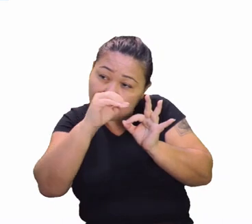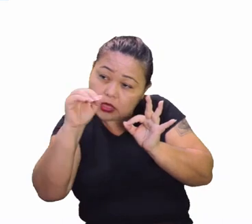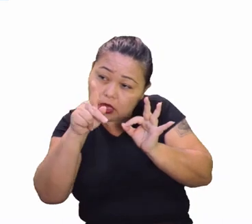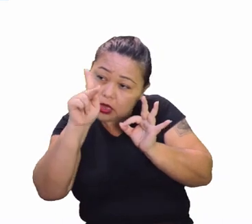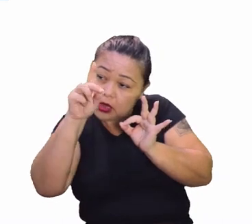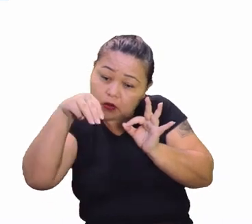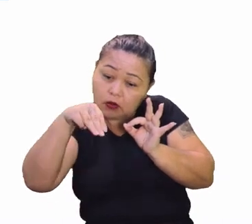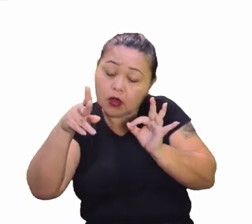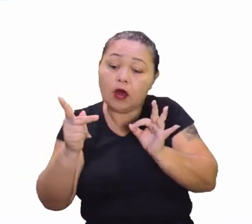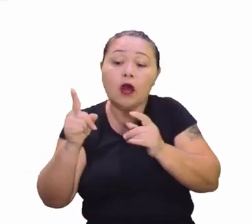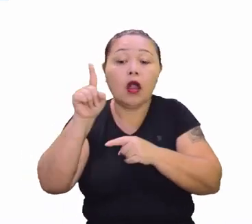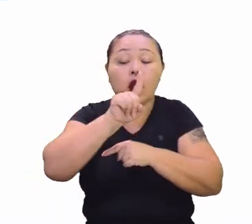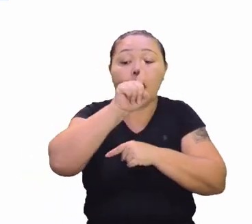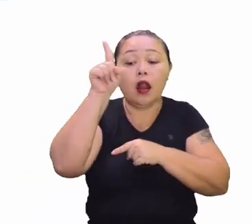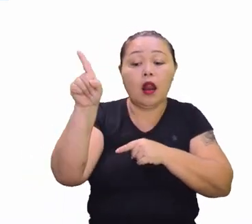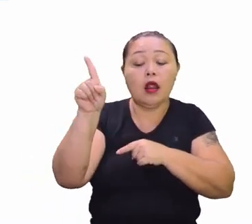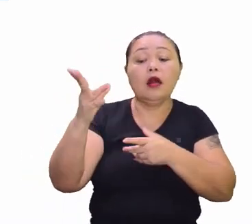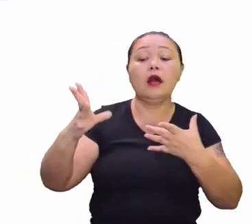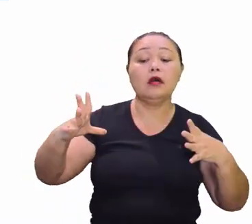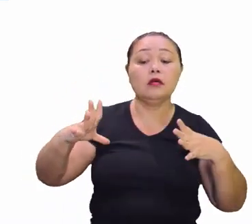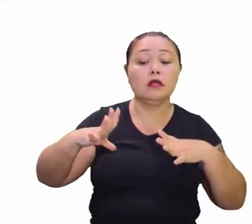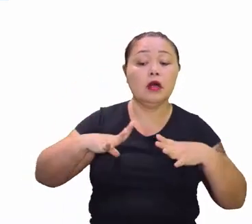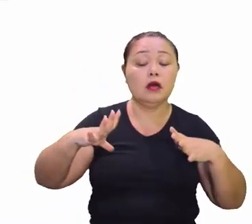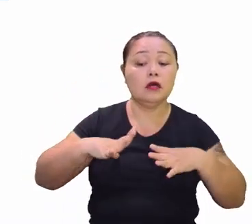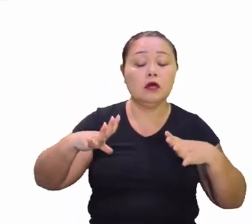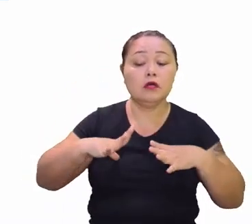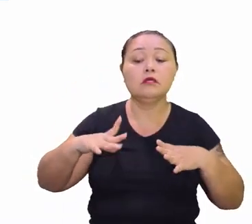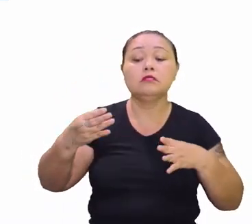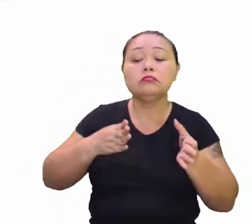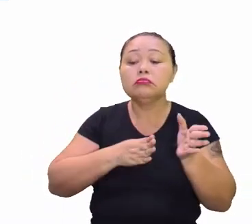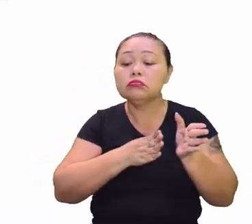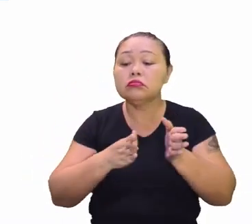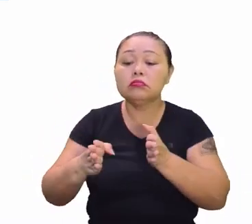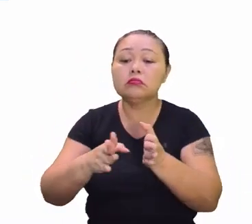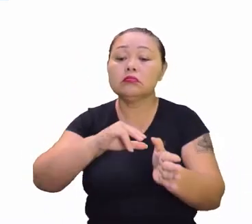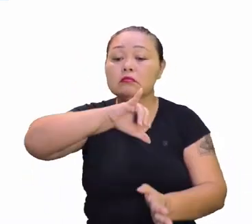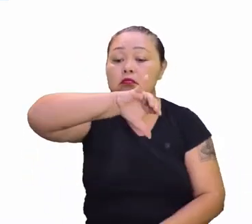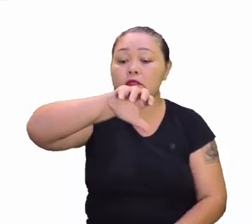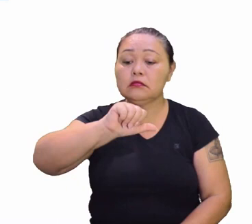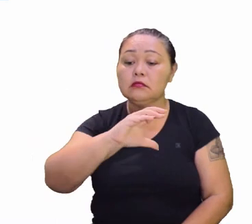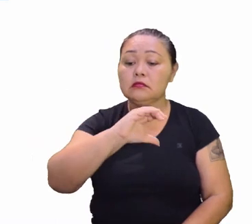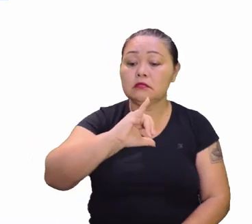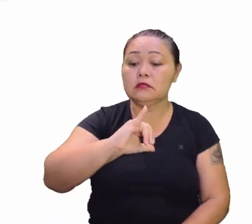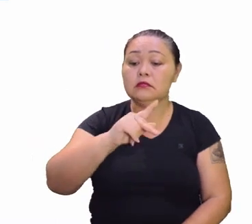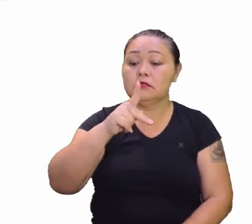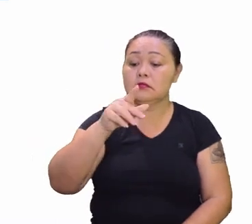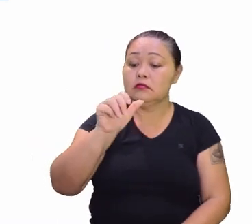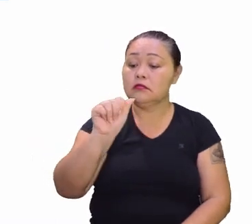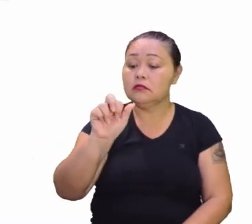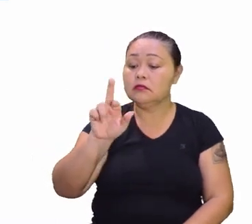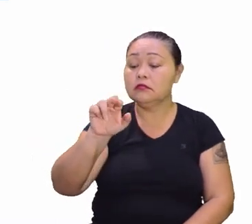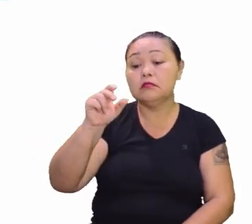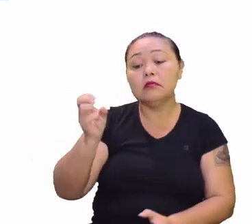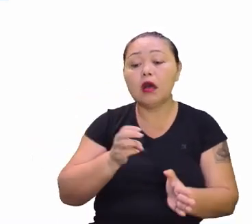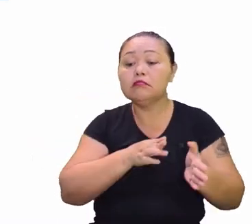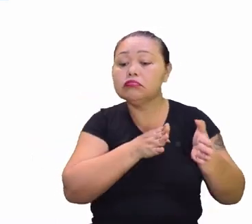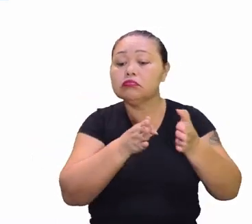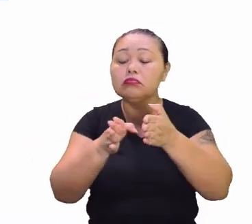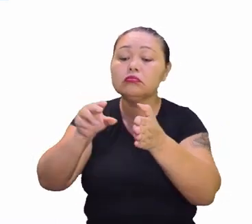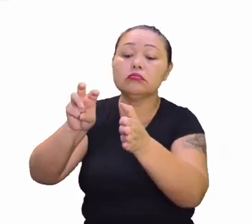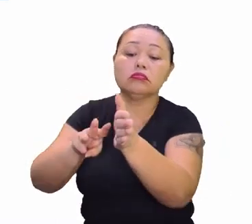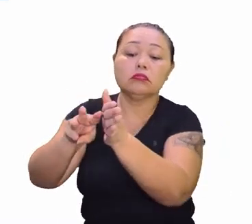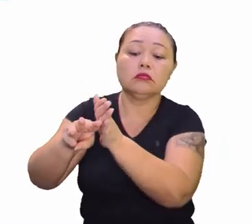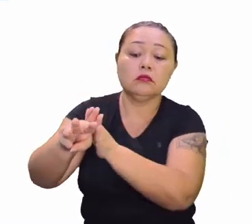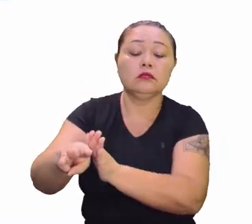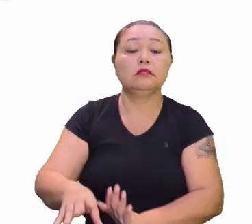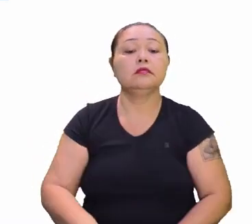Porto Velho. Lá nesta cidade corre o rio Jaci-Paraná, que vai desaguar no Rio